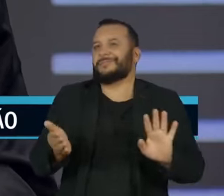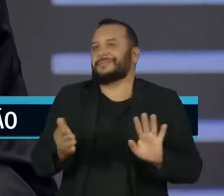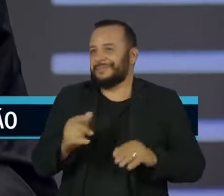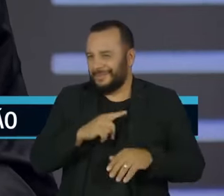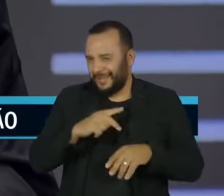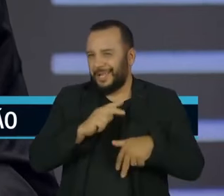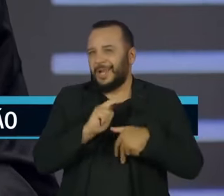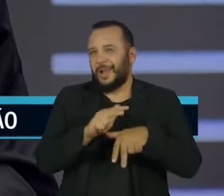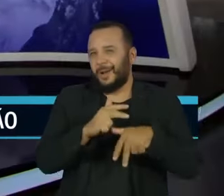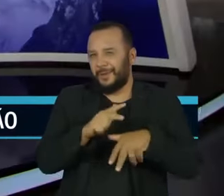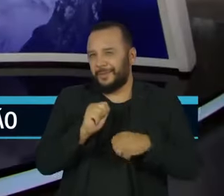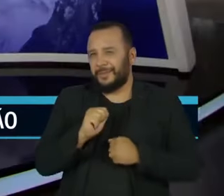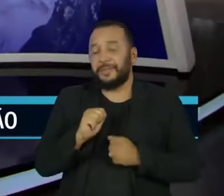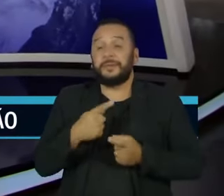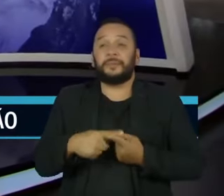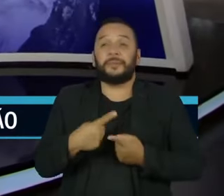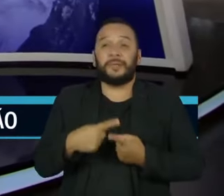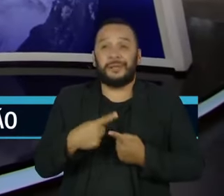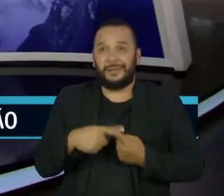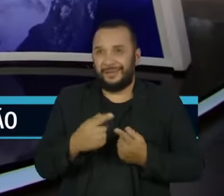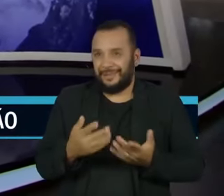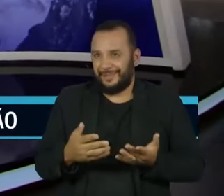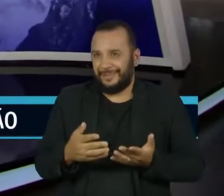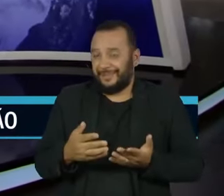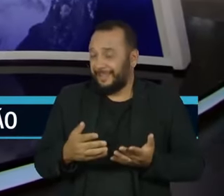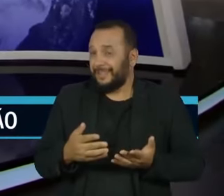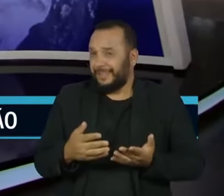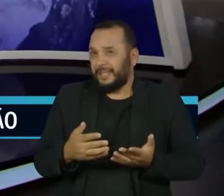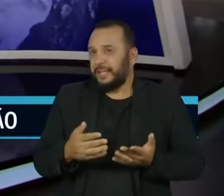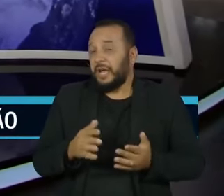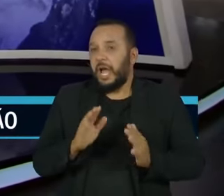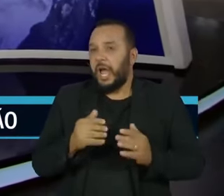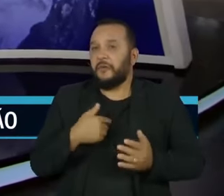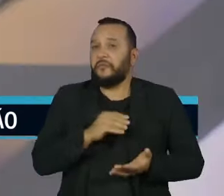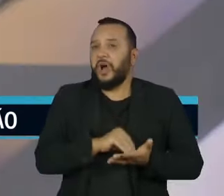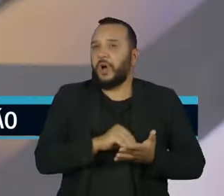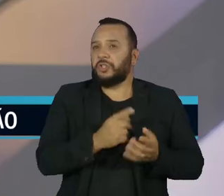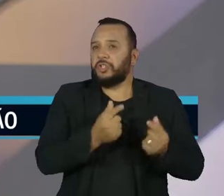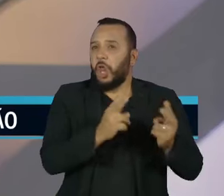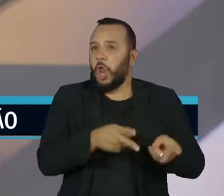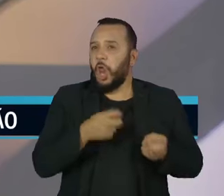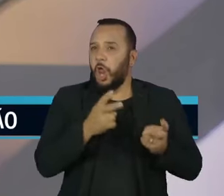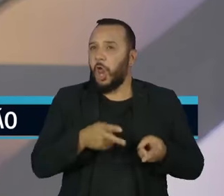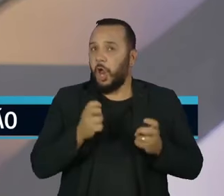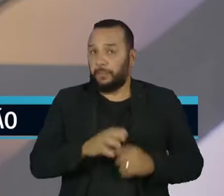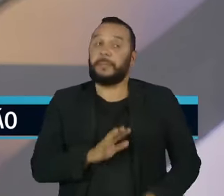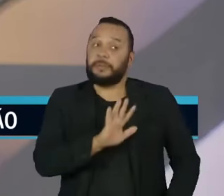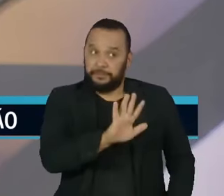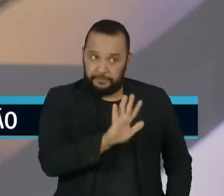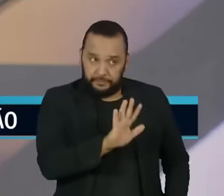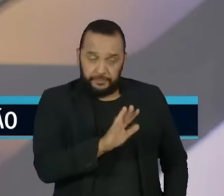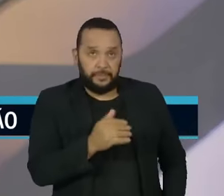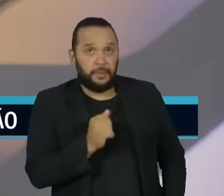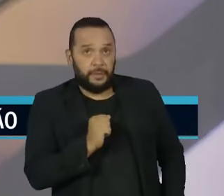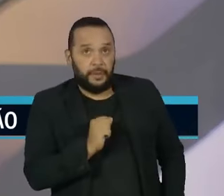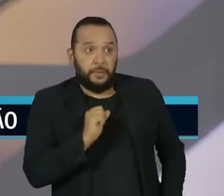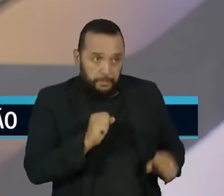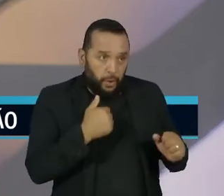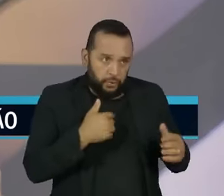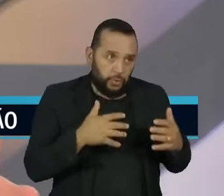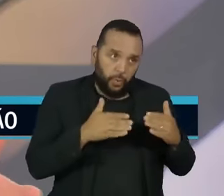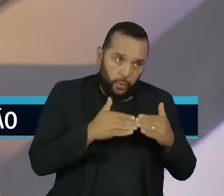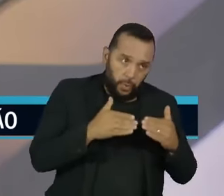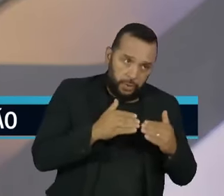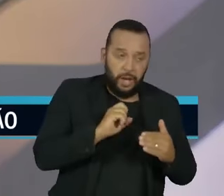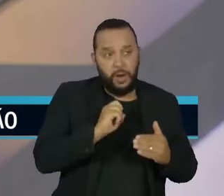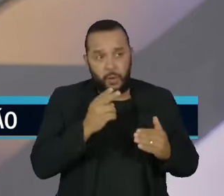é contra a ideia de produzir receita para eles mesmos mas veja veja quer dizer eu eu posso concordar ou discordar